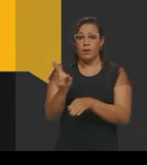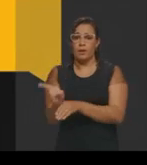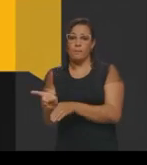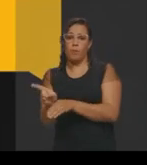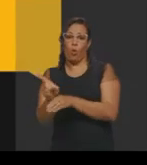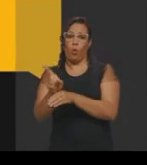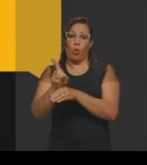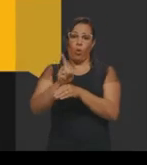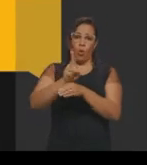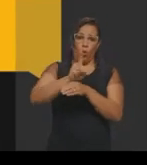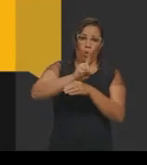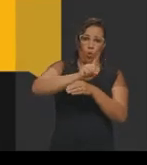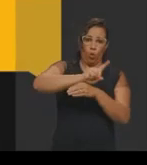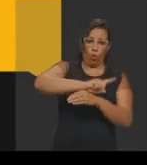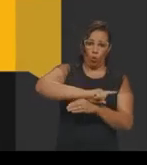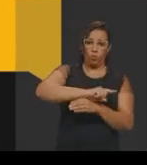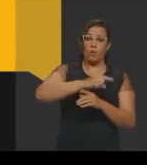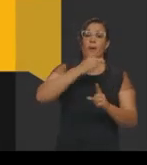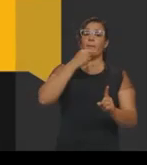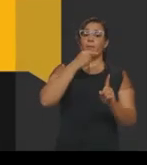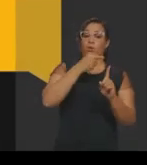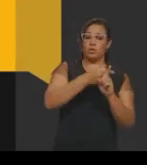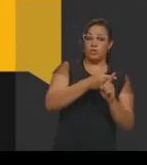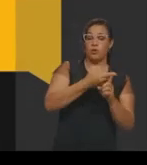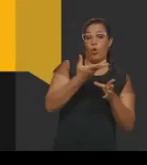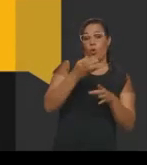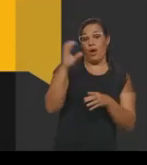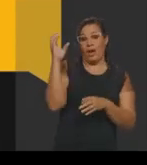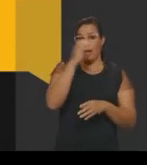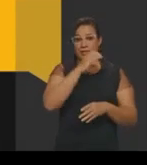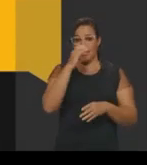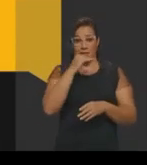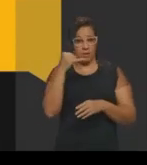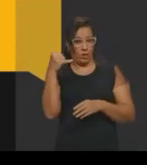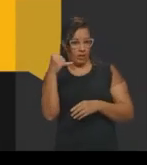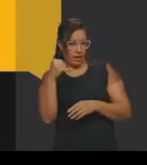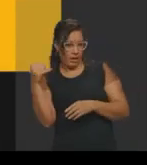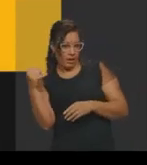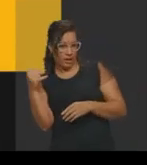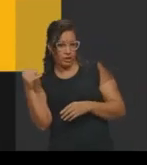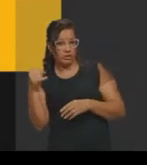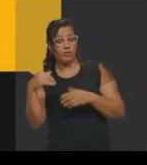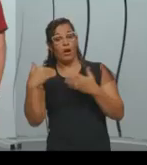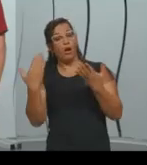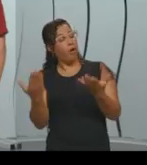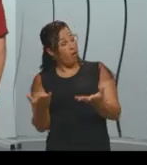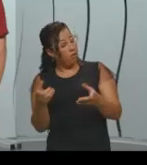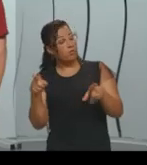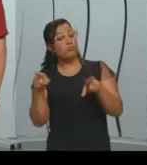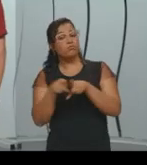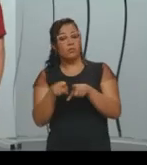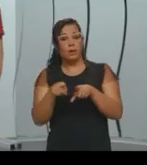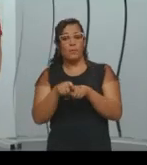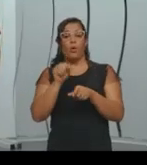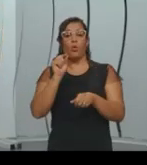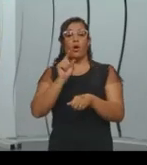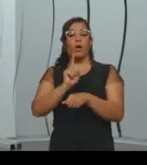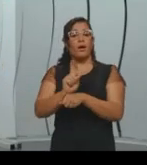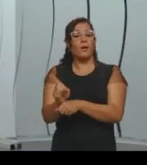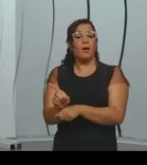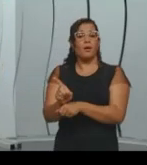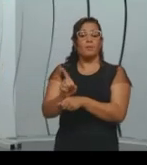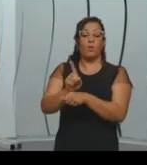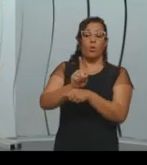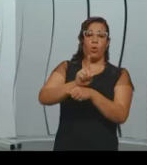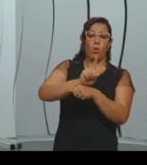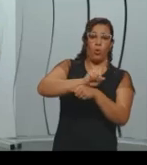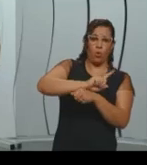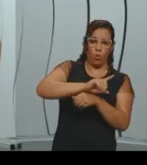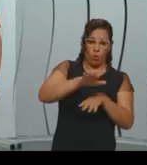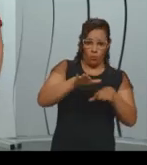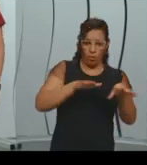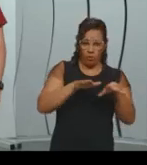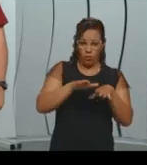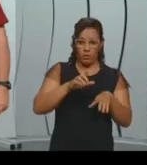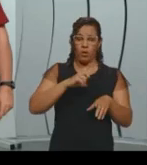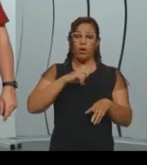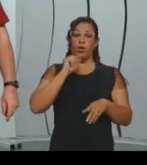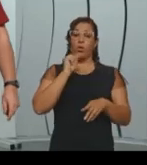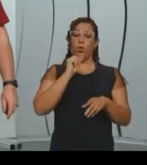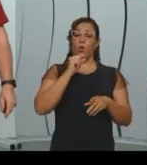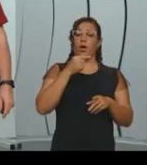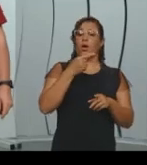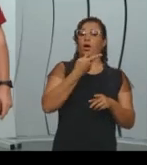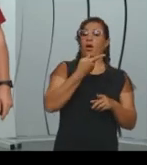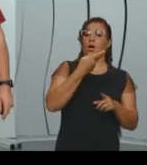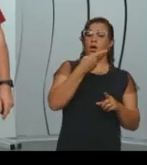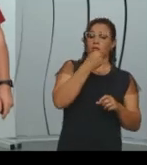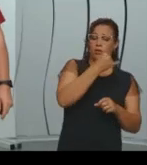positiva e aceleração negativa, mas também posso ter movimento retardado com a velocidade negativa e a